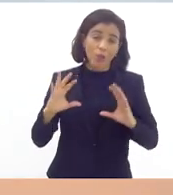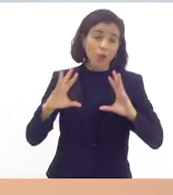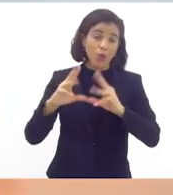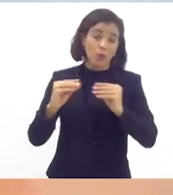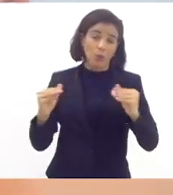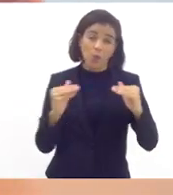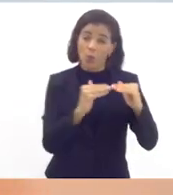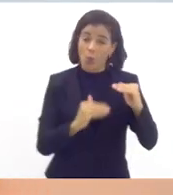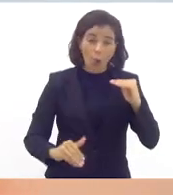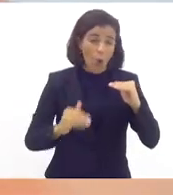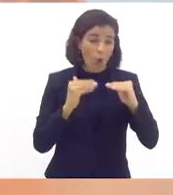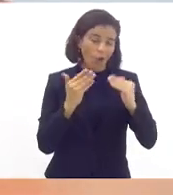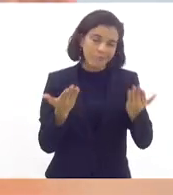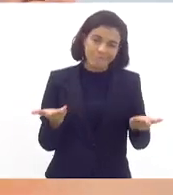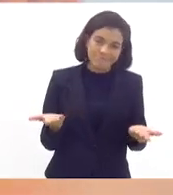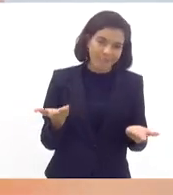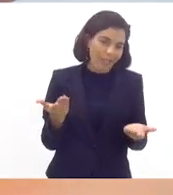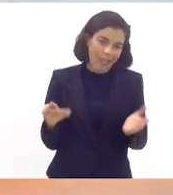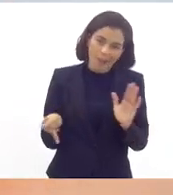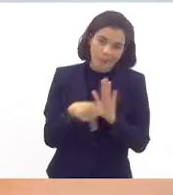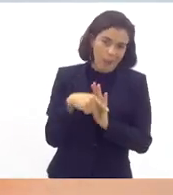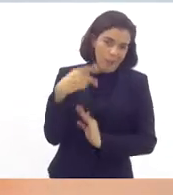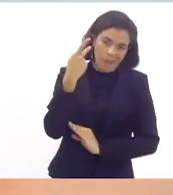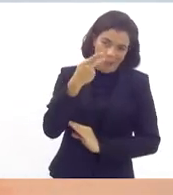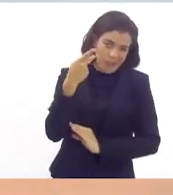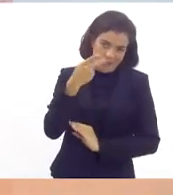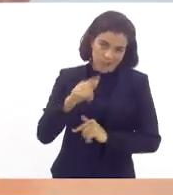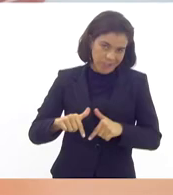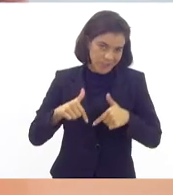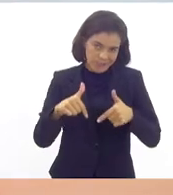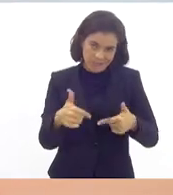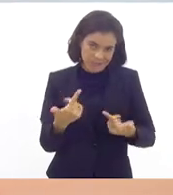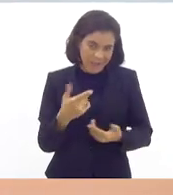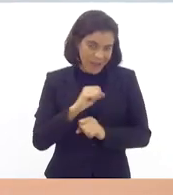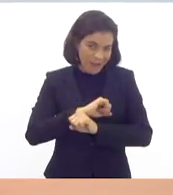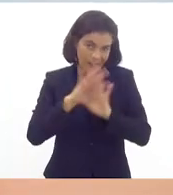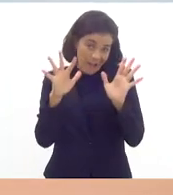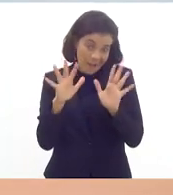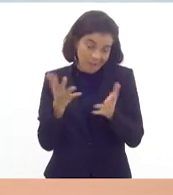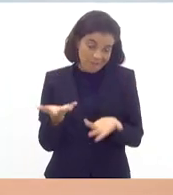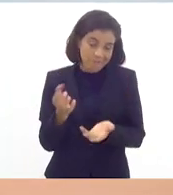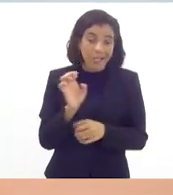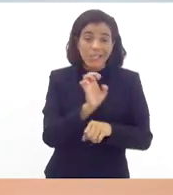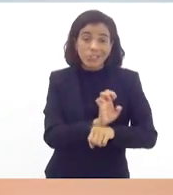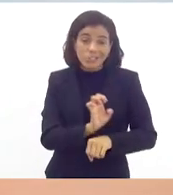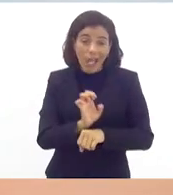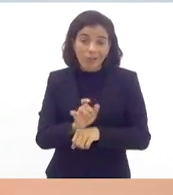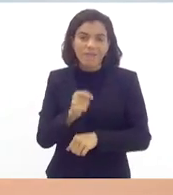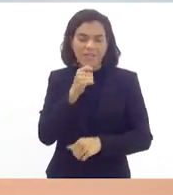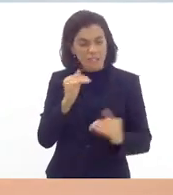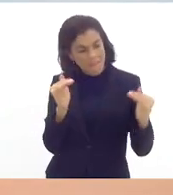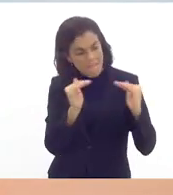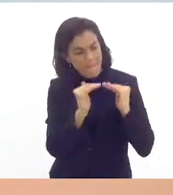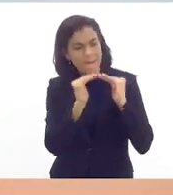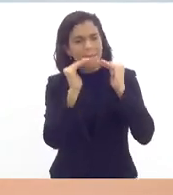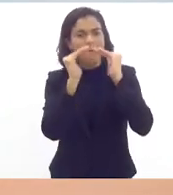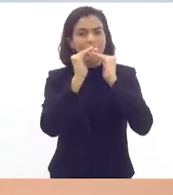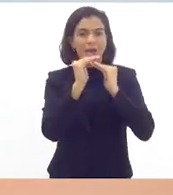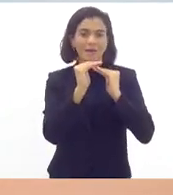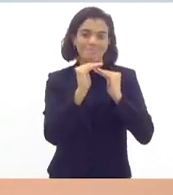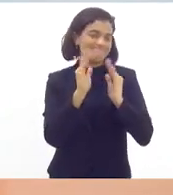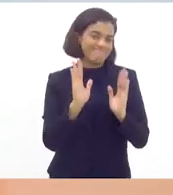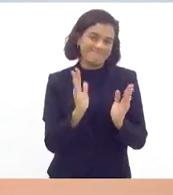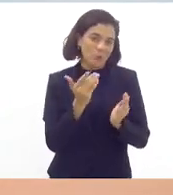alguma decisão que vai ter política que vai ter que ser tomada. Isso é bem claro. Se os estados tivessem unanimidade, seria tranquilíssimo. Não teria nem discussão.